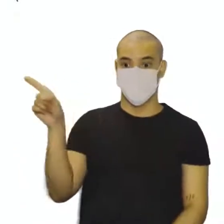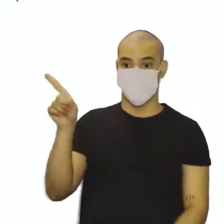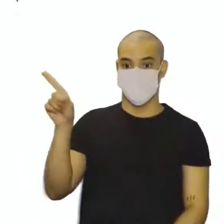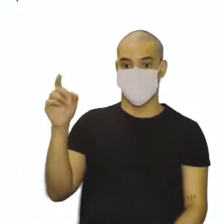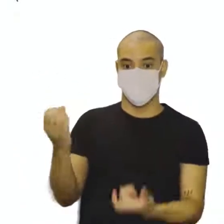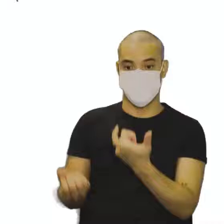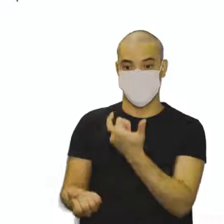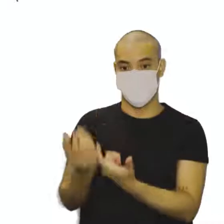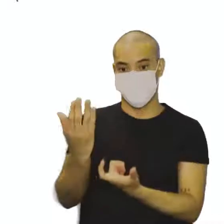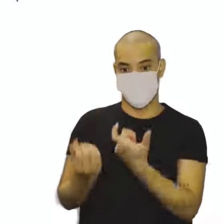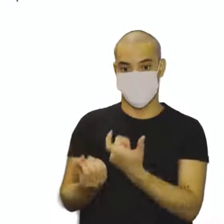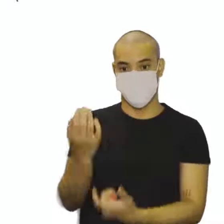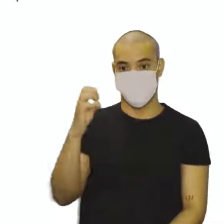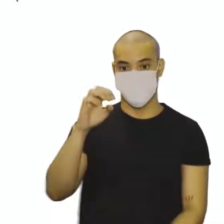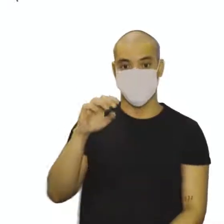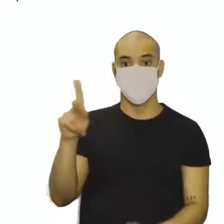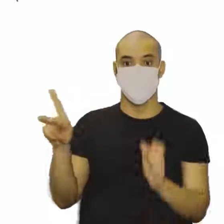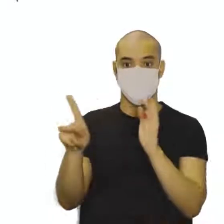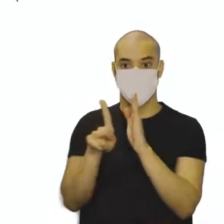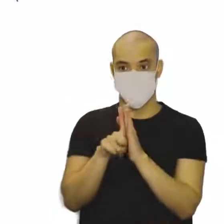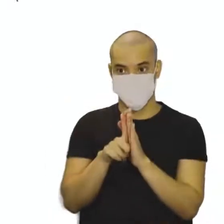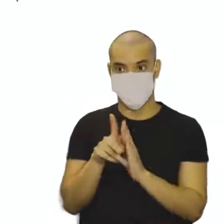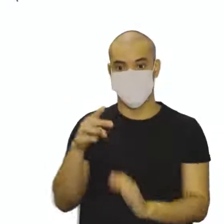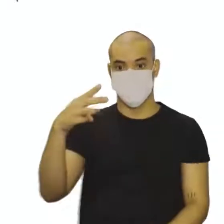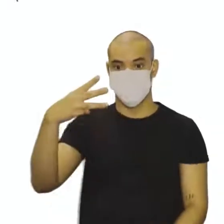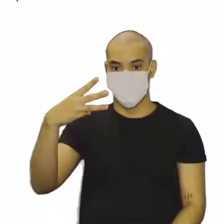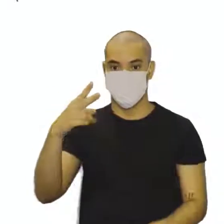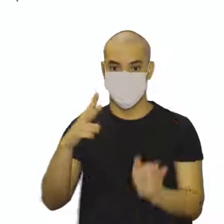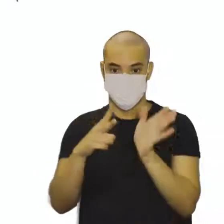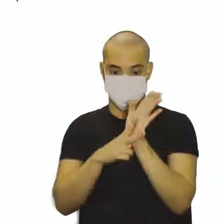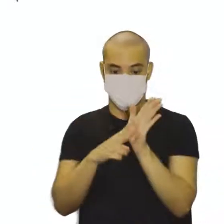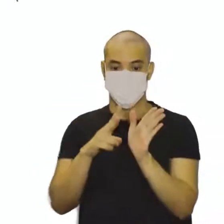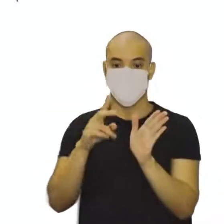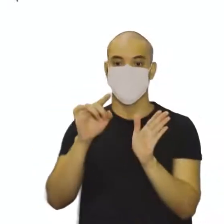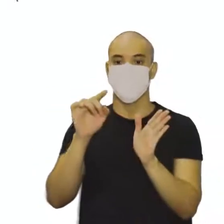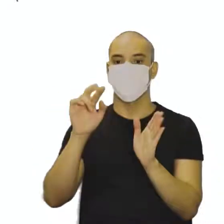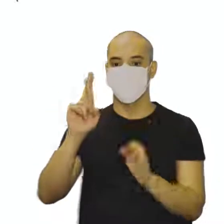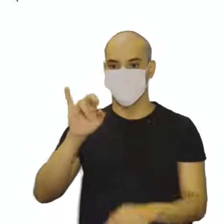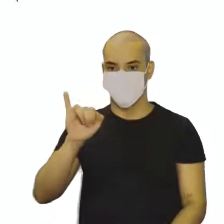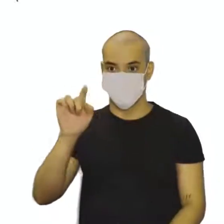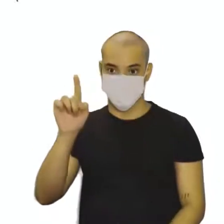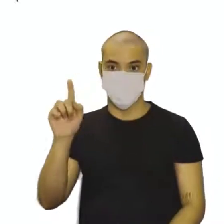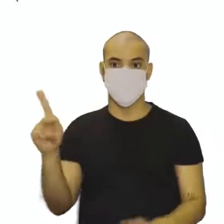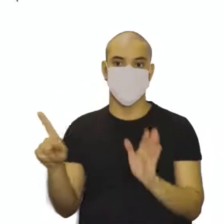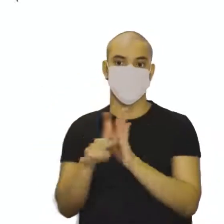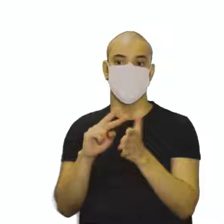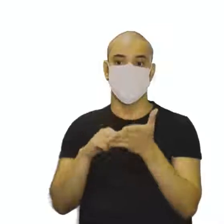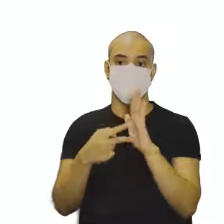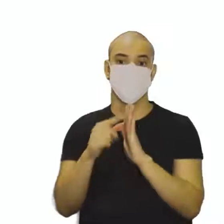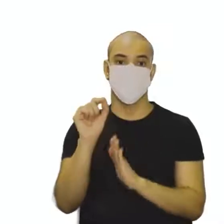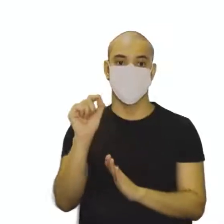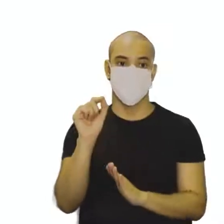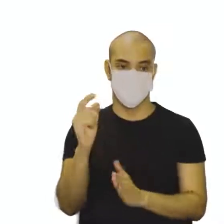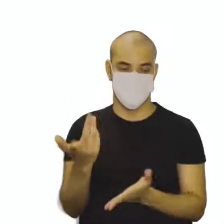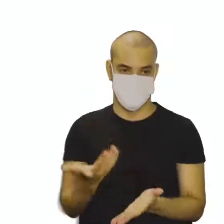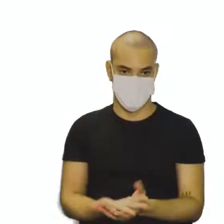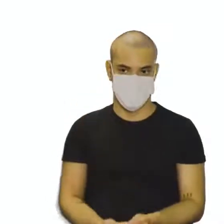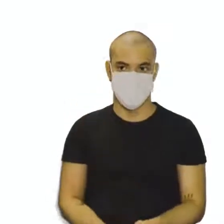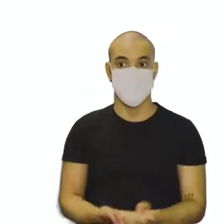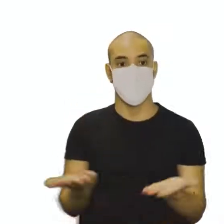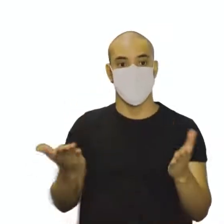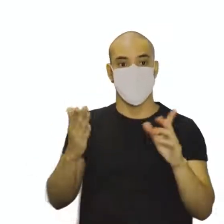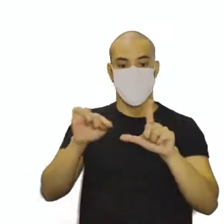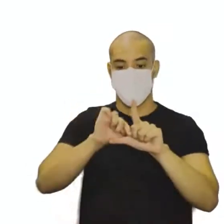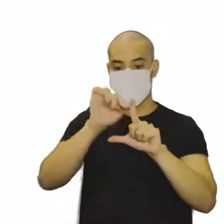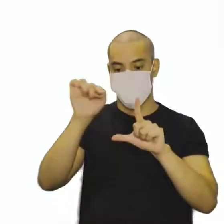força eletromotriz induzida, tá, pessoal? Autoinduzida nesse caso. Bom, vamos dar uma olhadinha em questão de gráfico. Tá